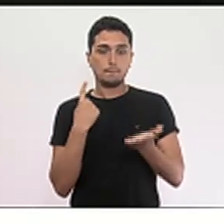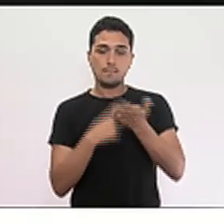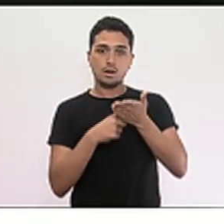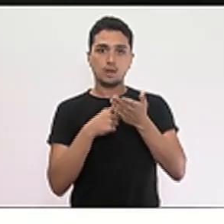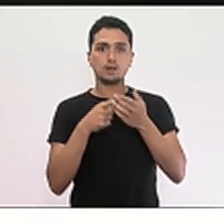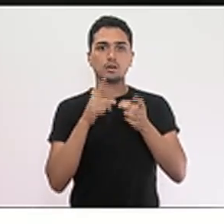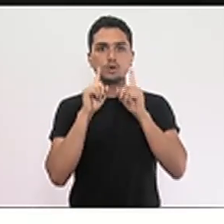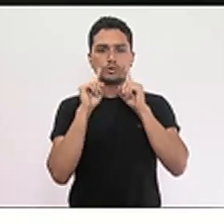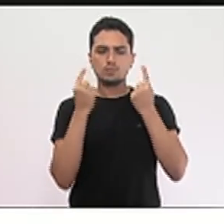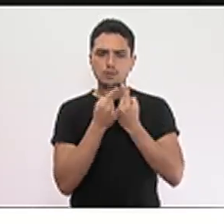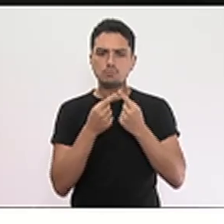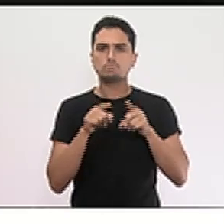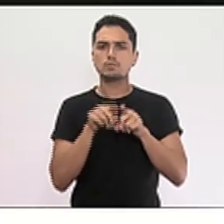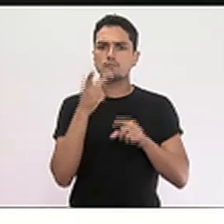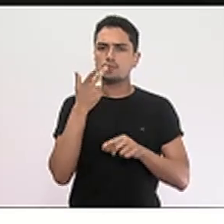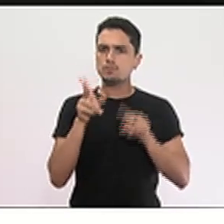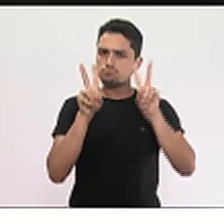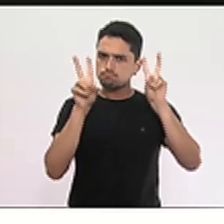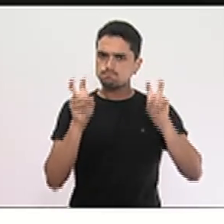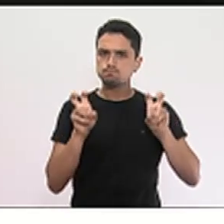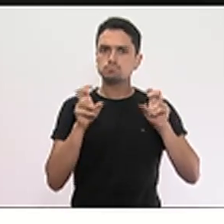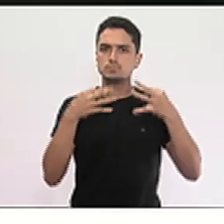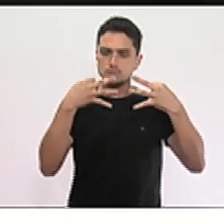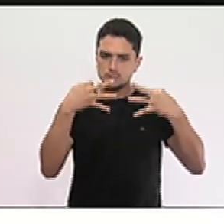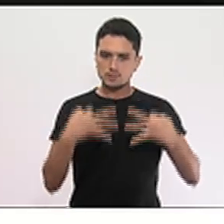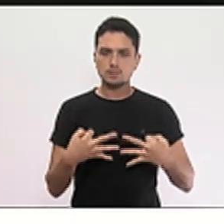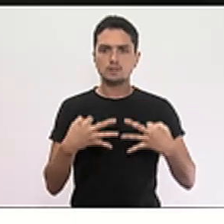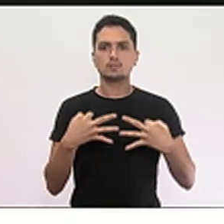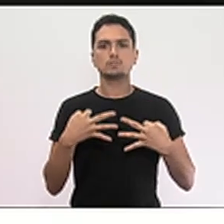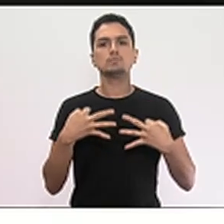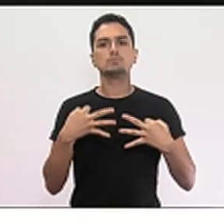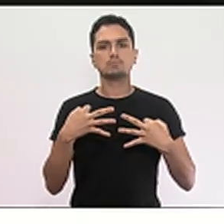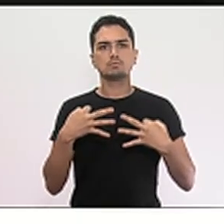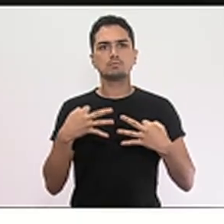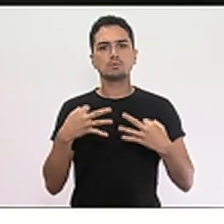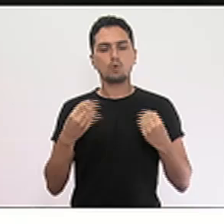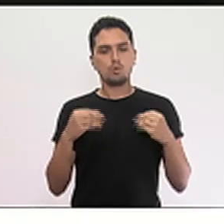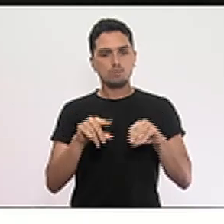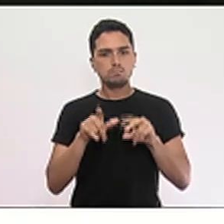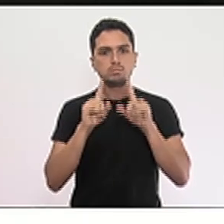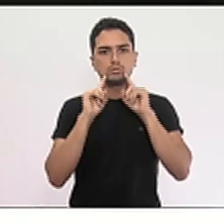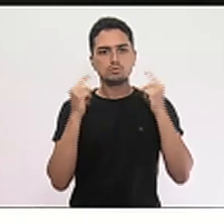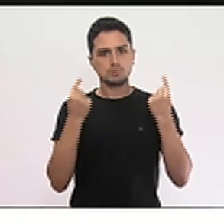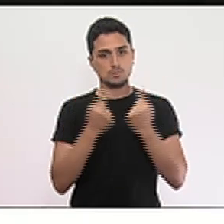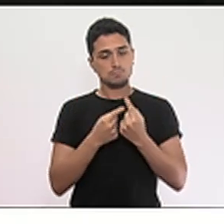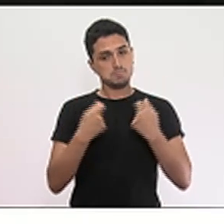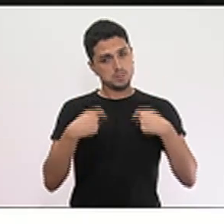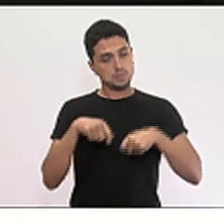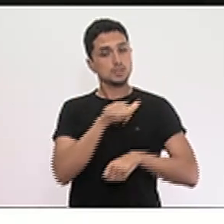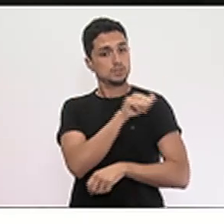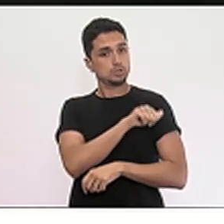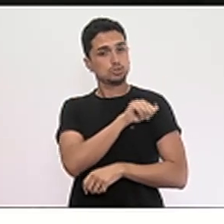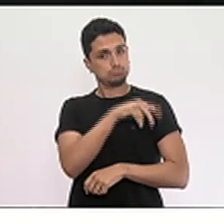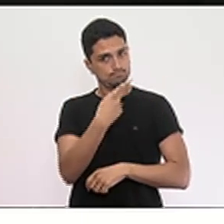debater e, de fato, colocar de volta em pauta o que for necessário para o Estado do Rio de Janeiro.